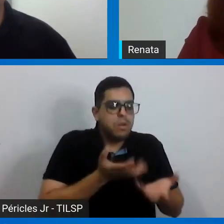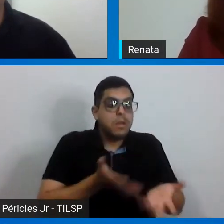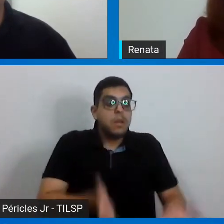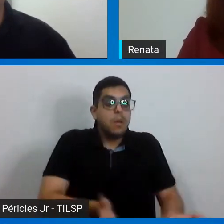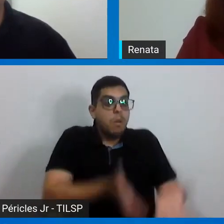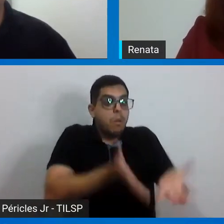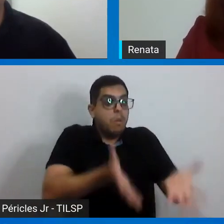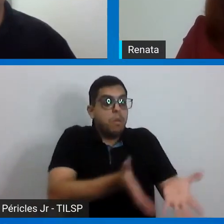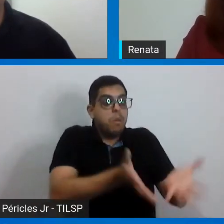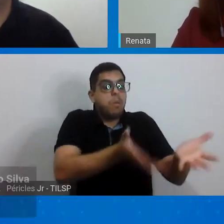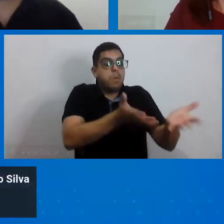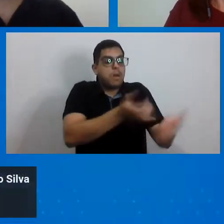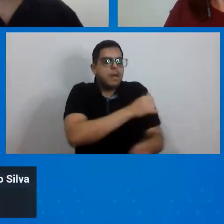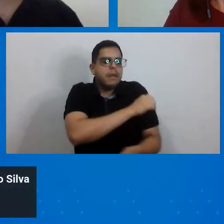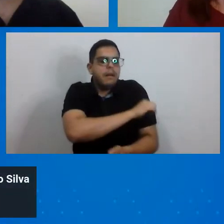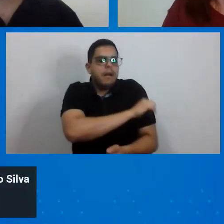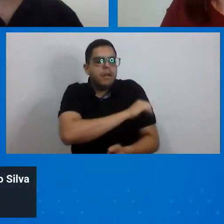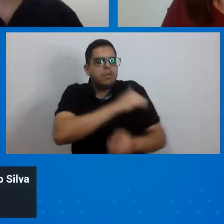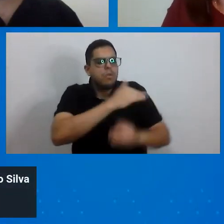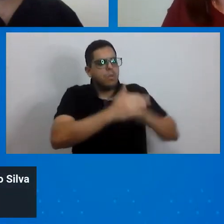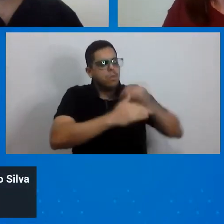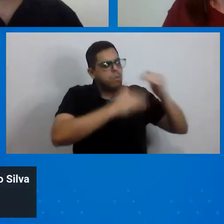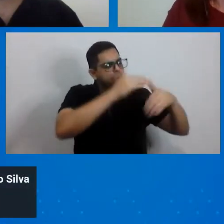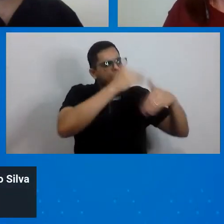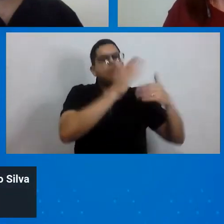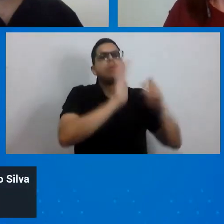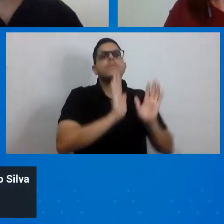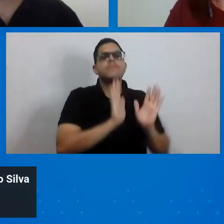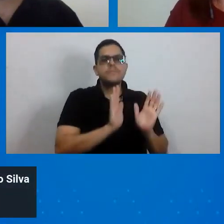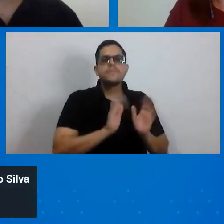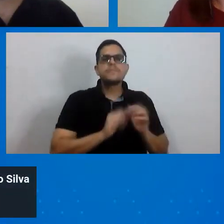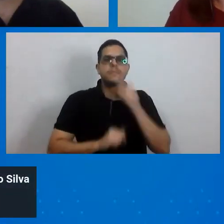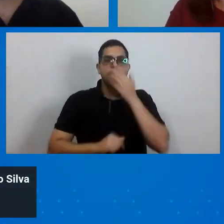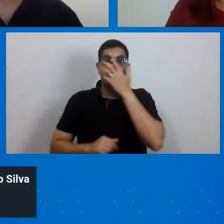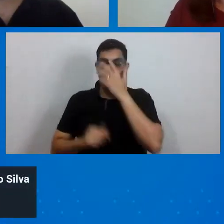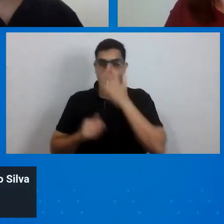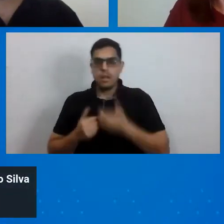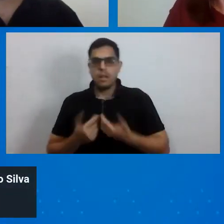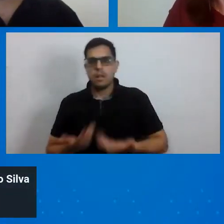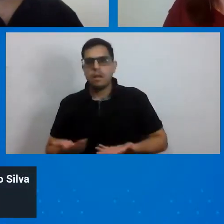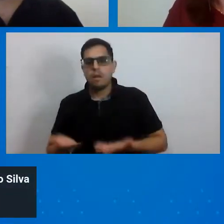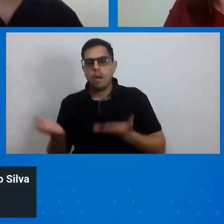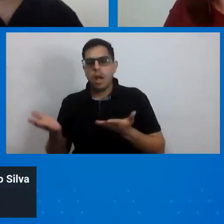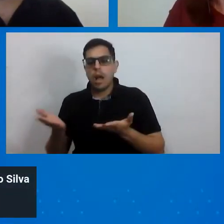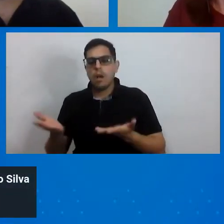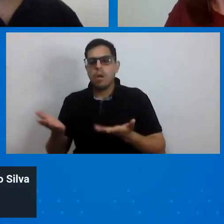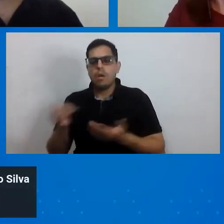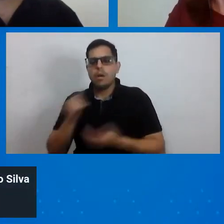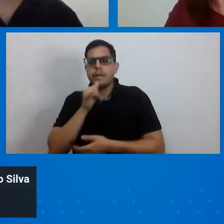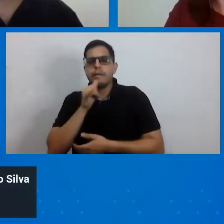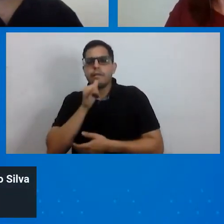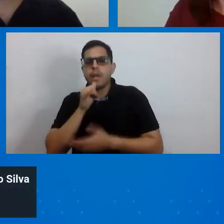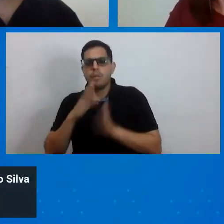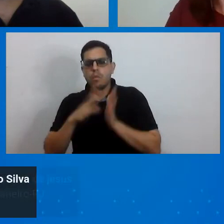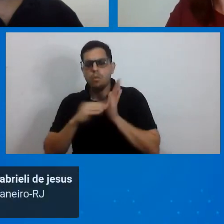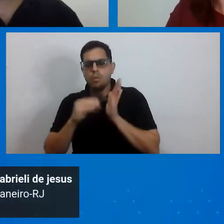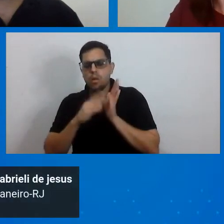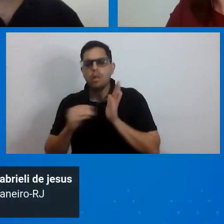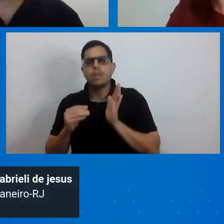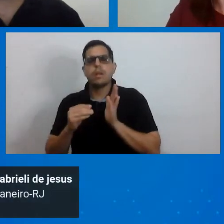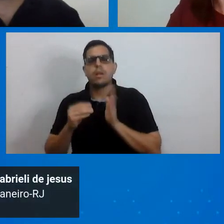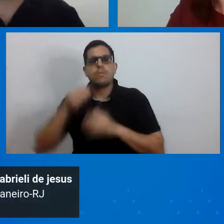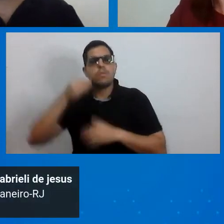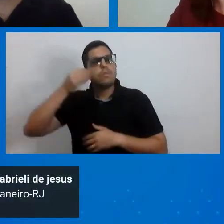dizer esse eu venho também agora é trazer aqui um exemplo prático da minha vivência